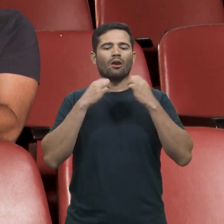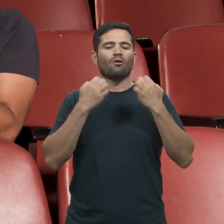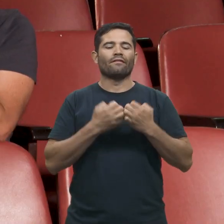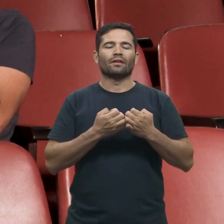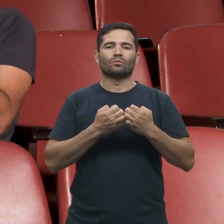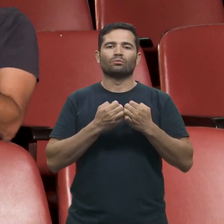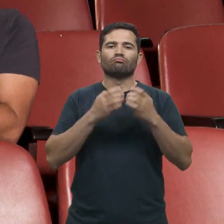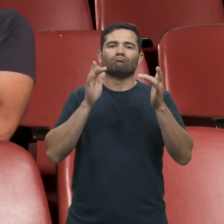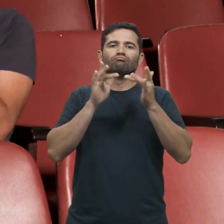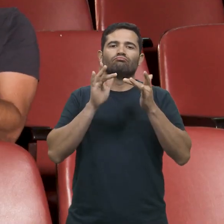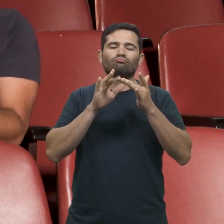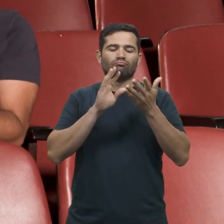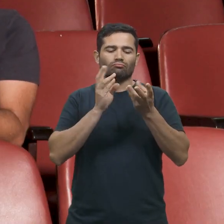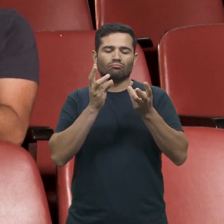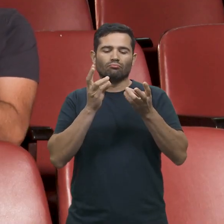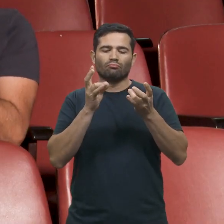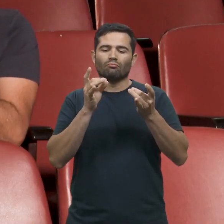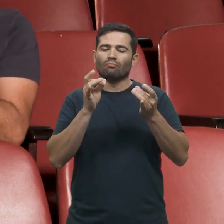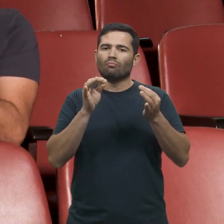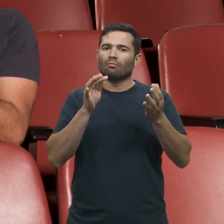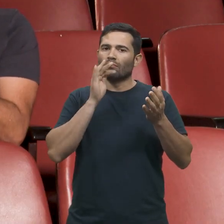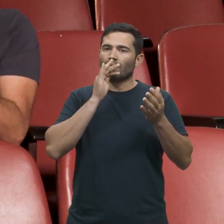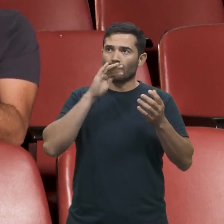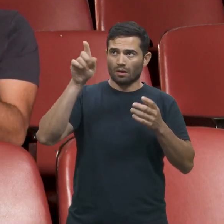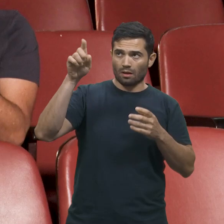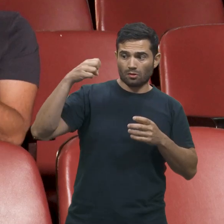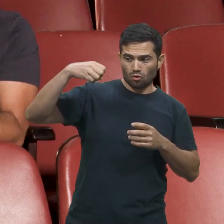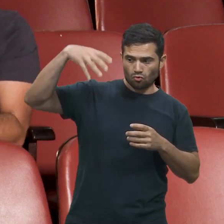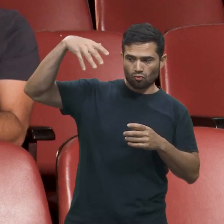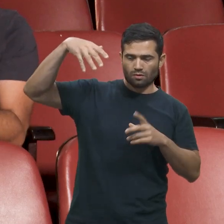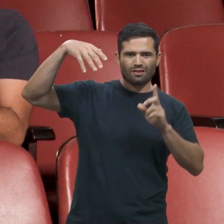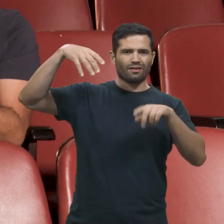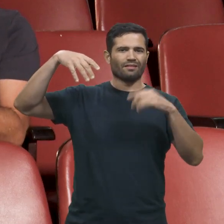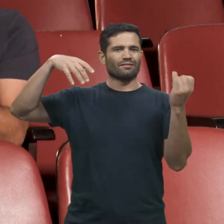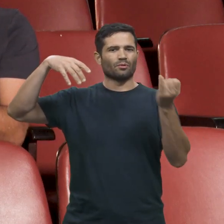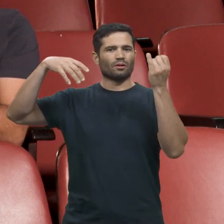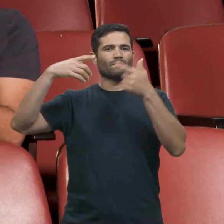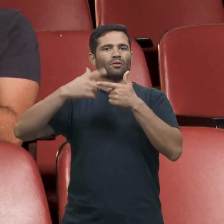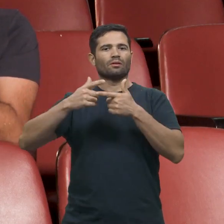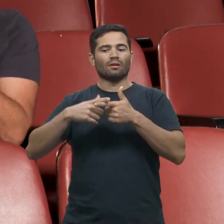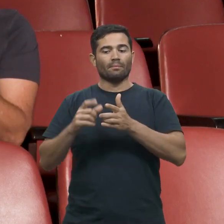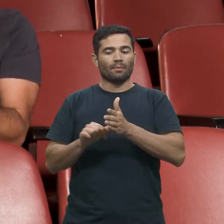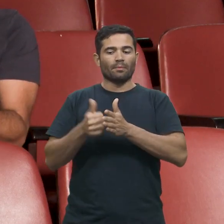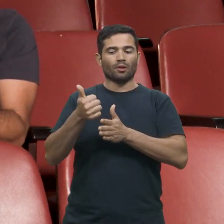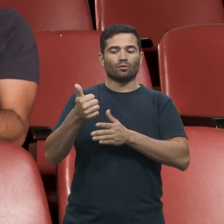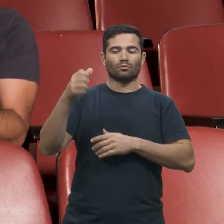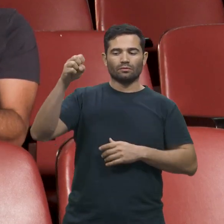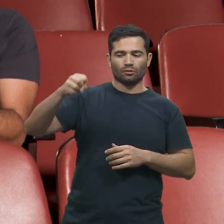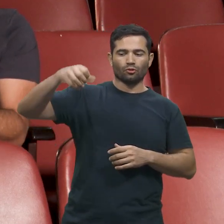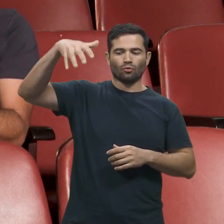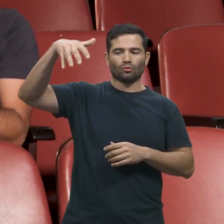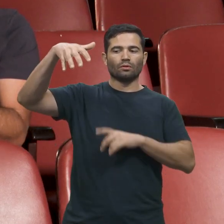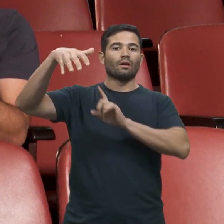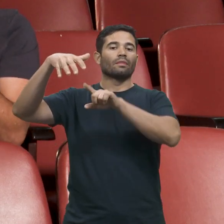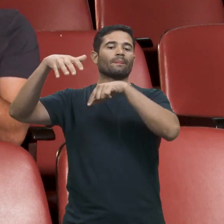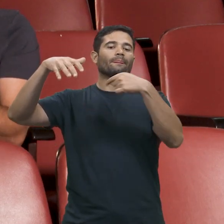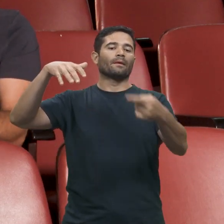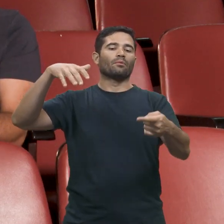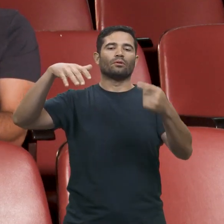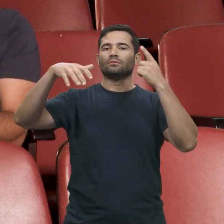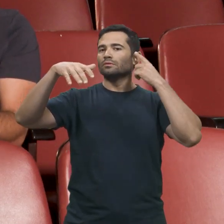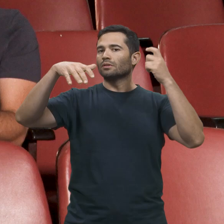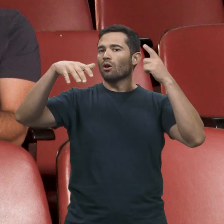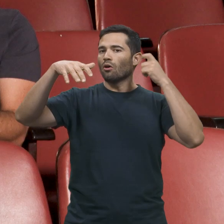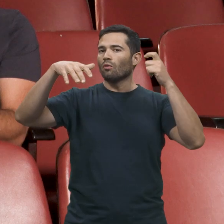que é um espetáculo sensorial, entendeu? Onde a luz é muito importante, porque primeiro nasce a luz, depois vem o